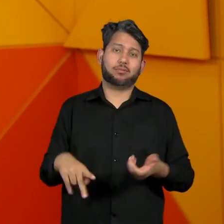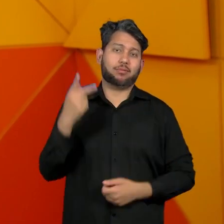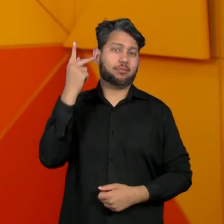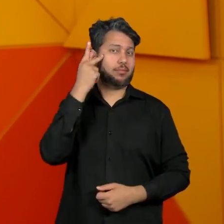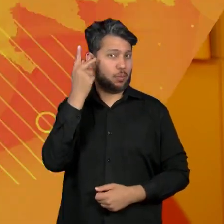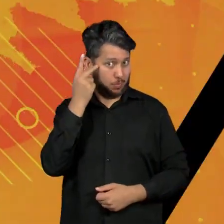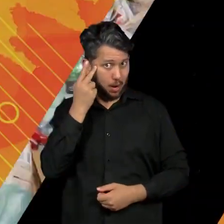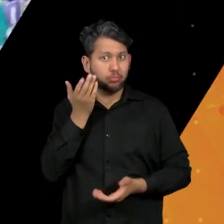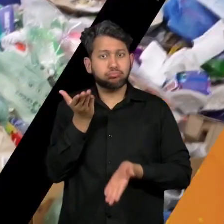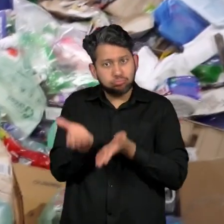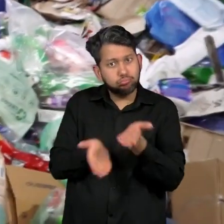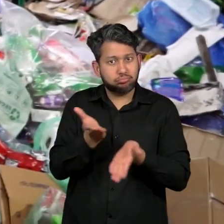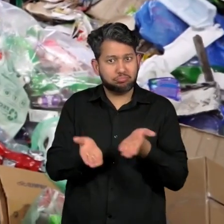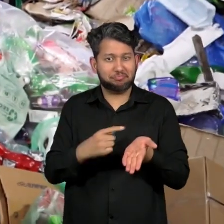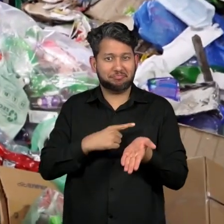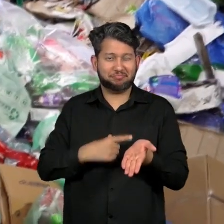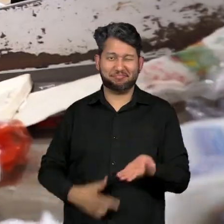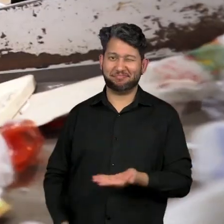São Paulo.